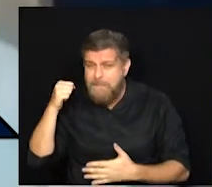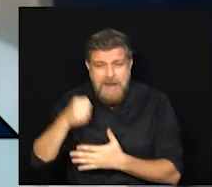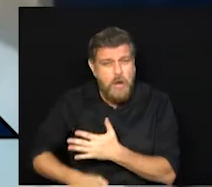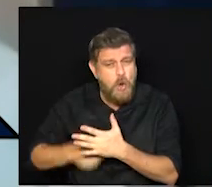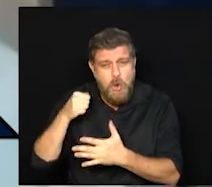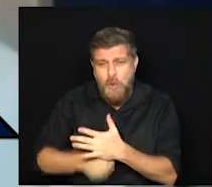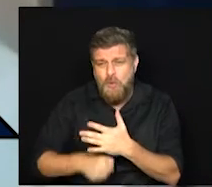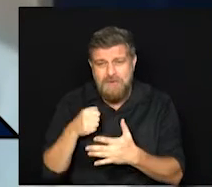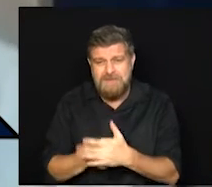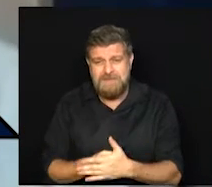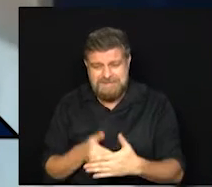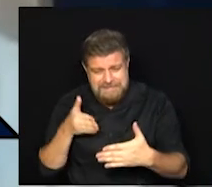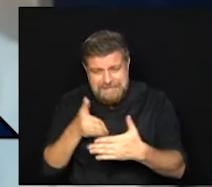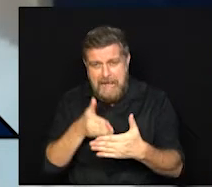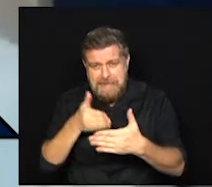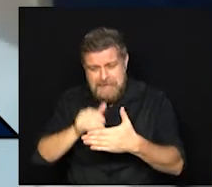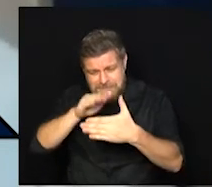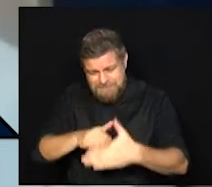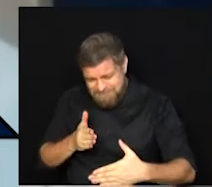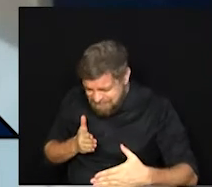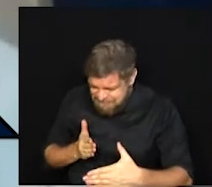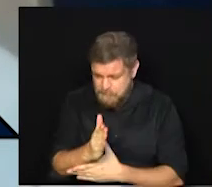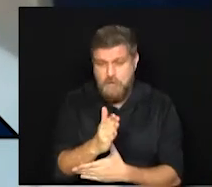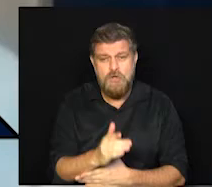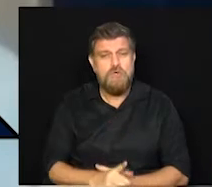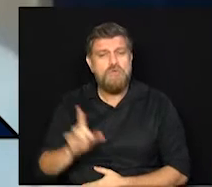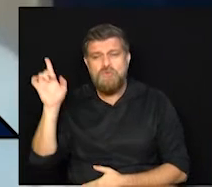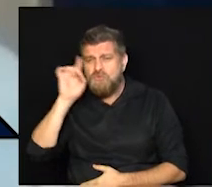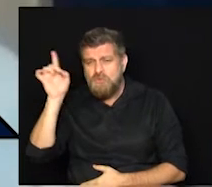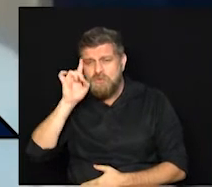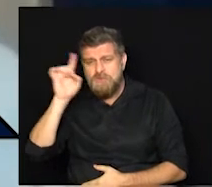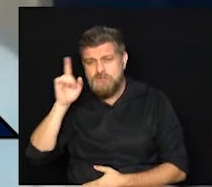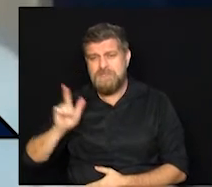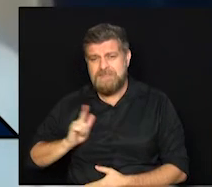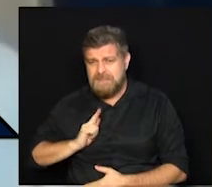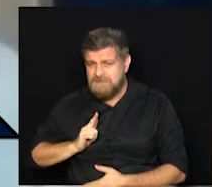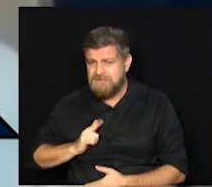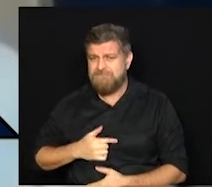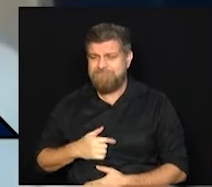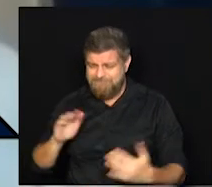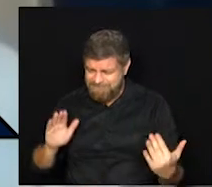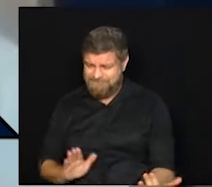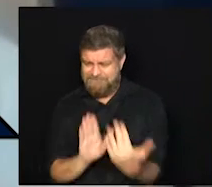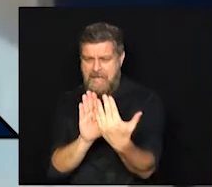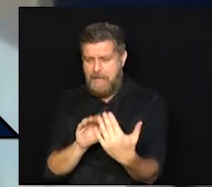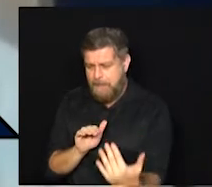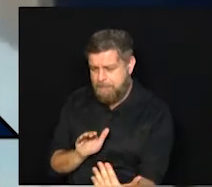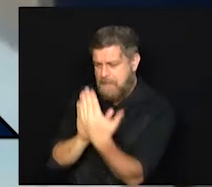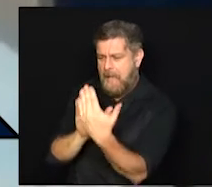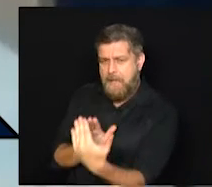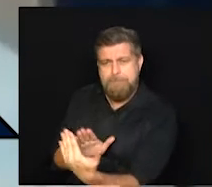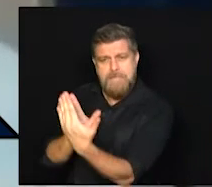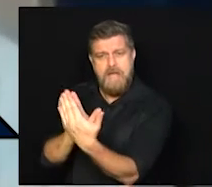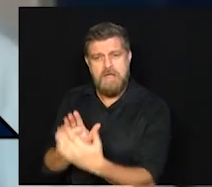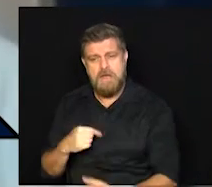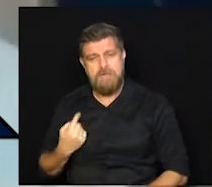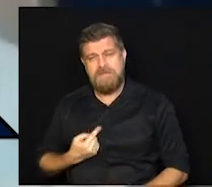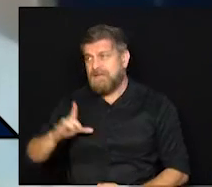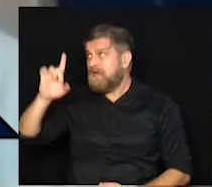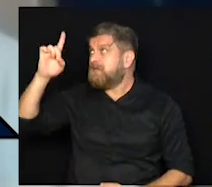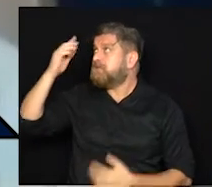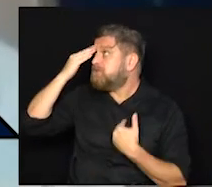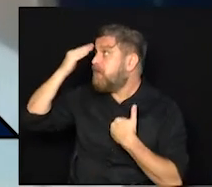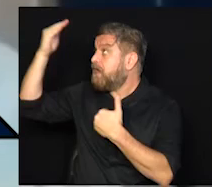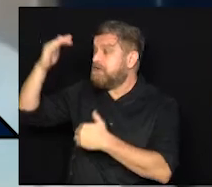um obstáculo, eu disse para essa mãezinha, é um leão atrás do outro que a gente tem que enfrentar. Mas, graças a Deus, que nós temos saúde,